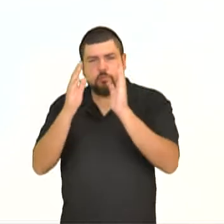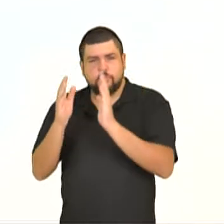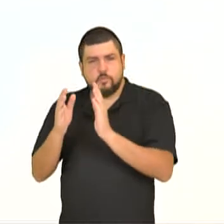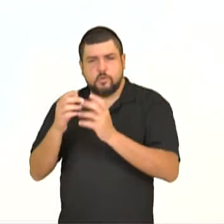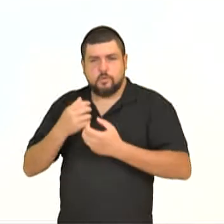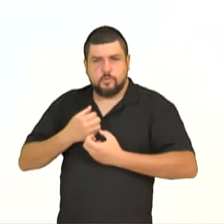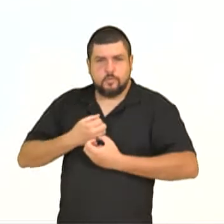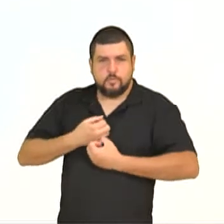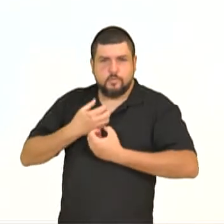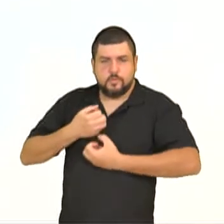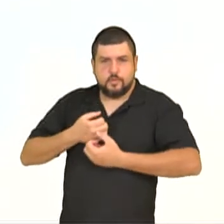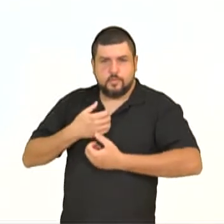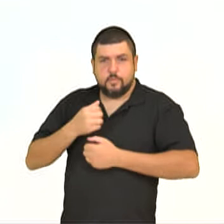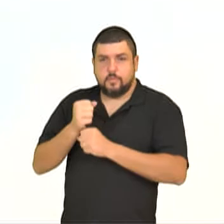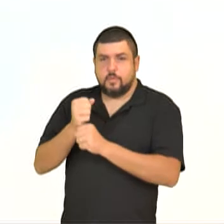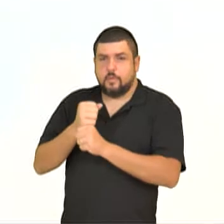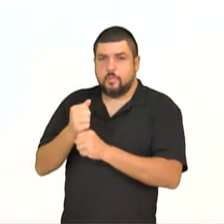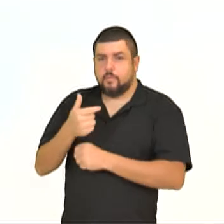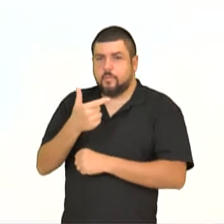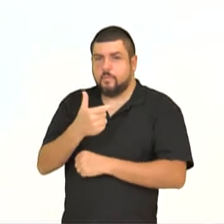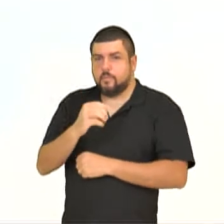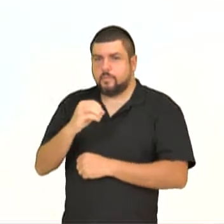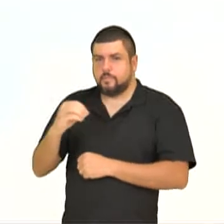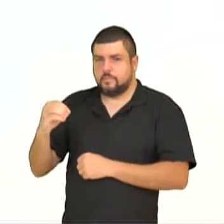tuviera tiempo,